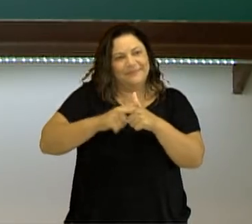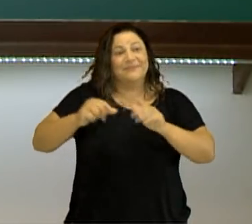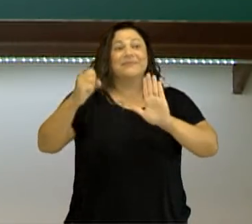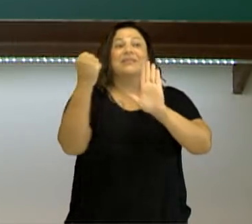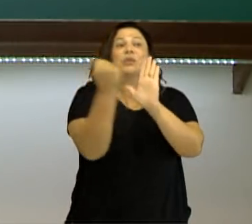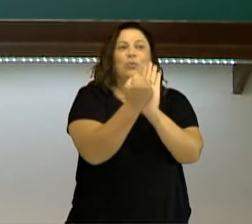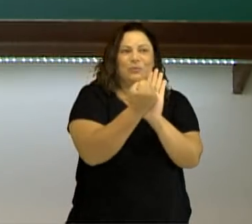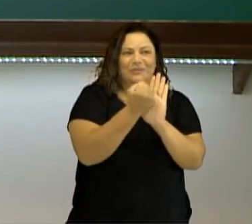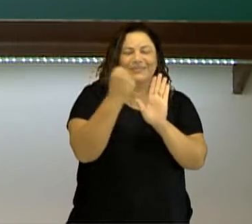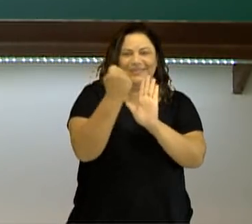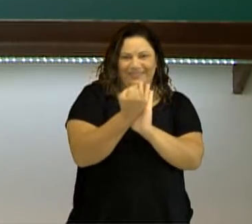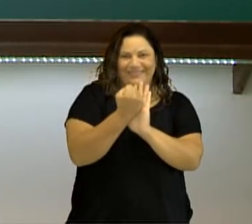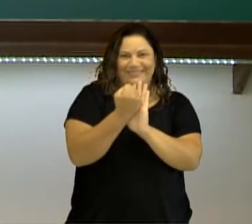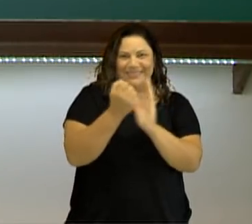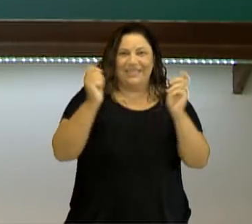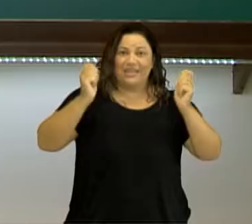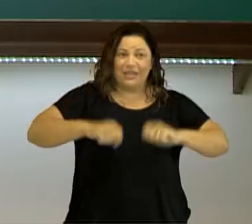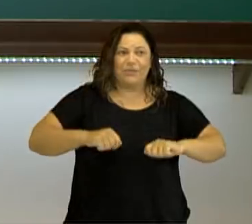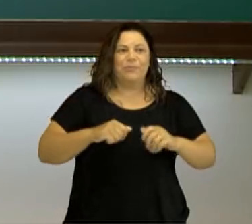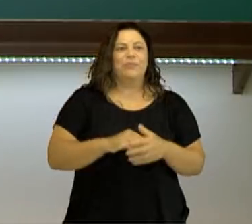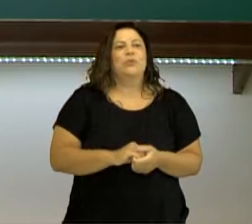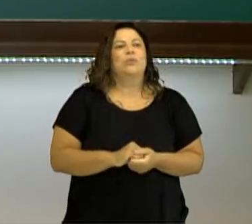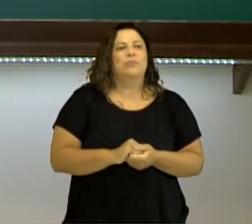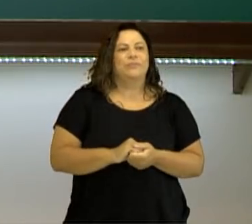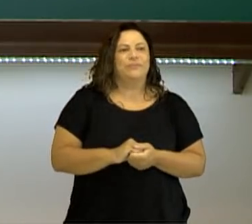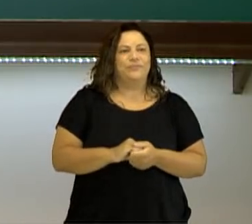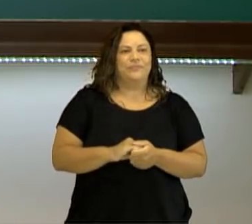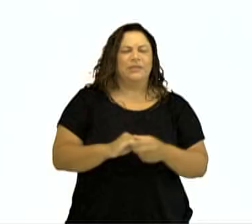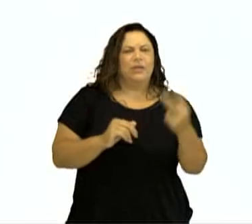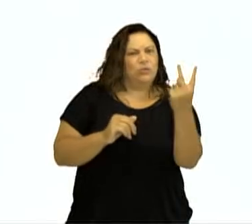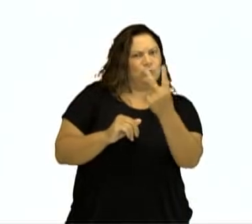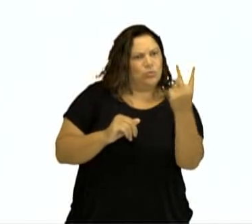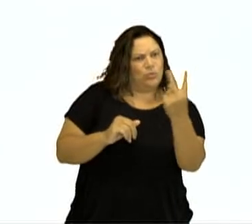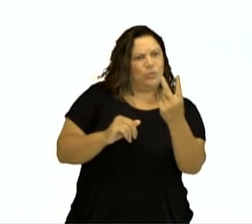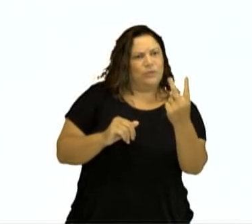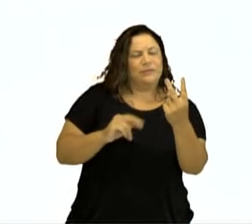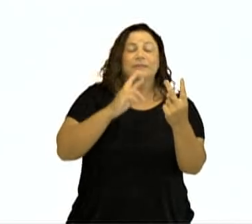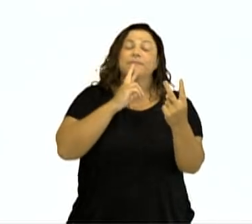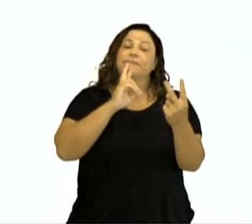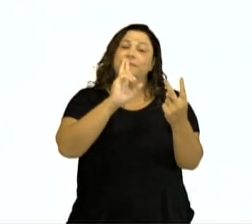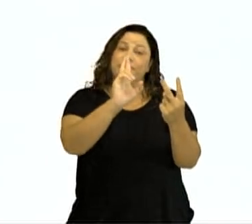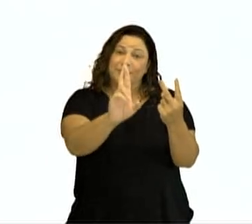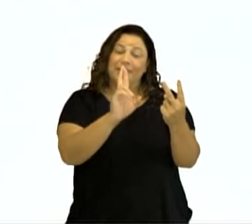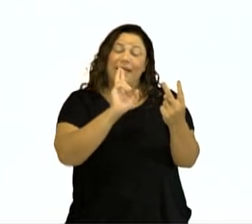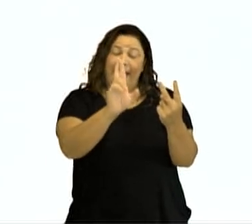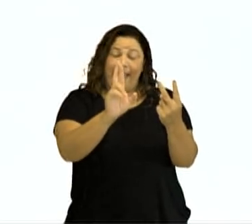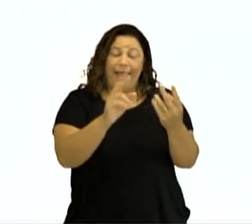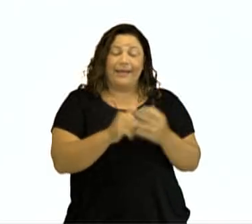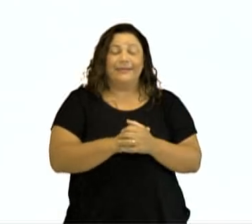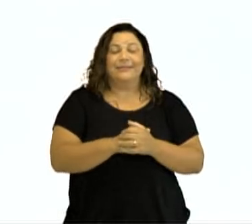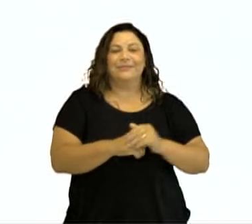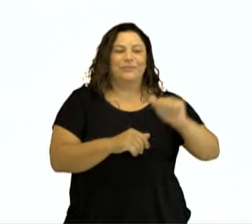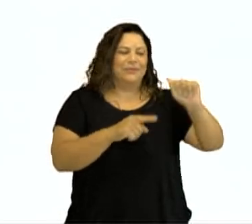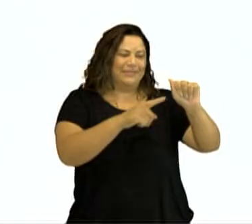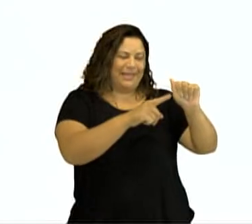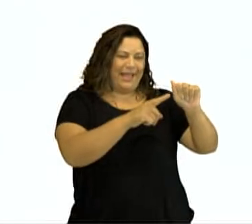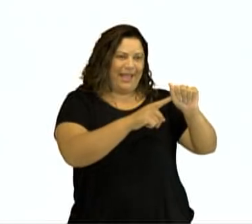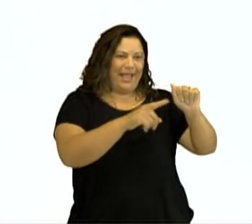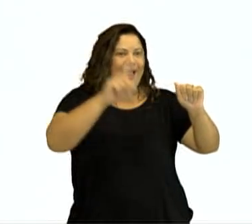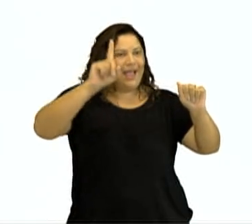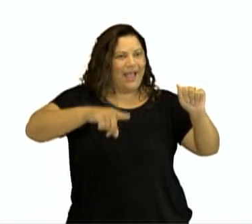cálcio, Ca2+, indica que a alternativa A, 1, é um